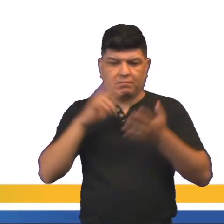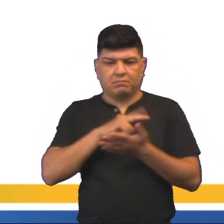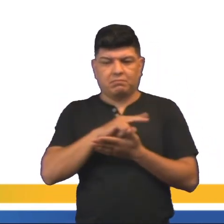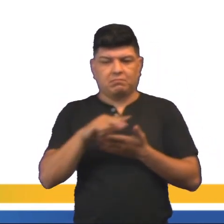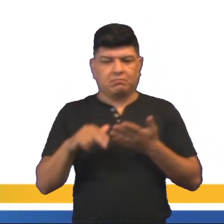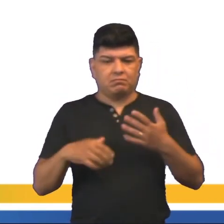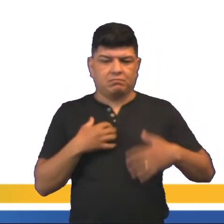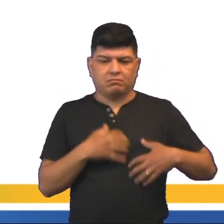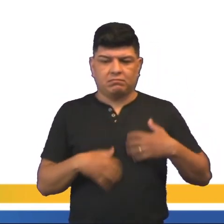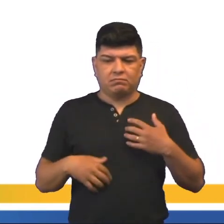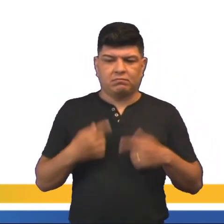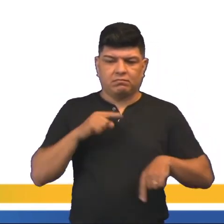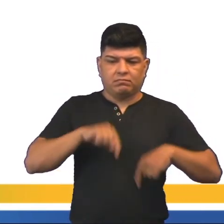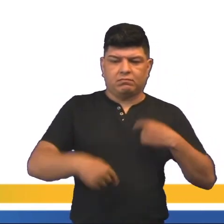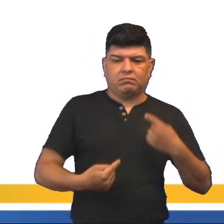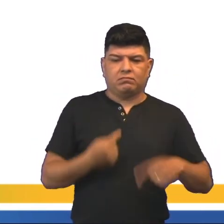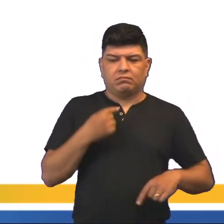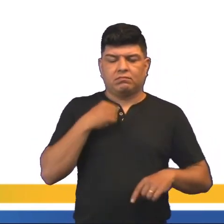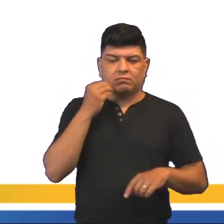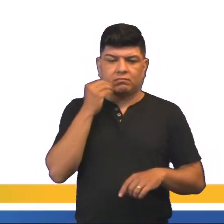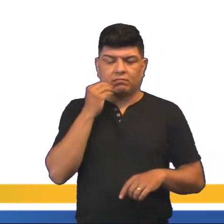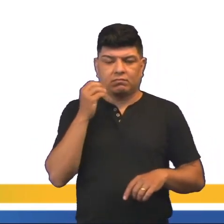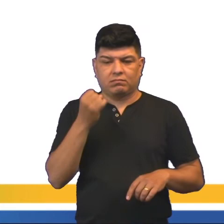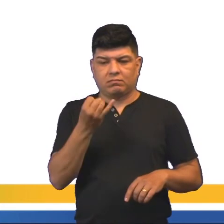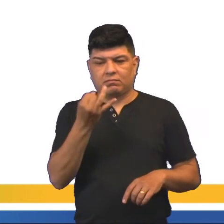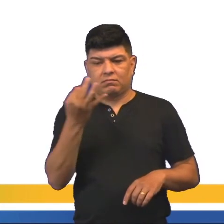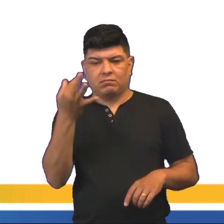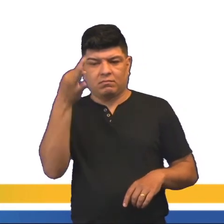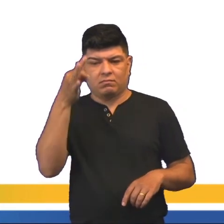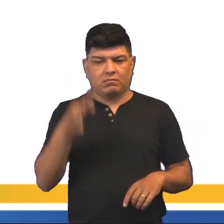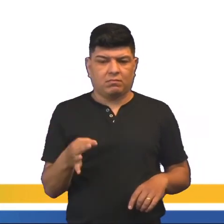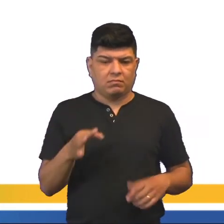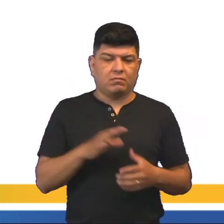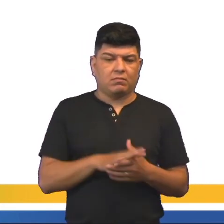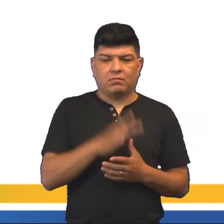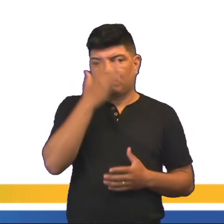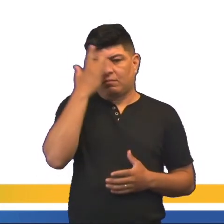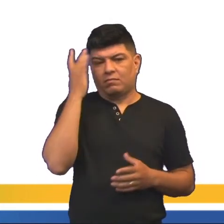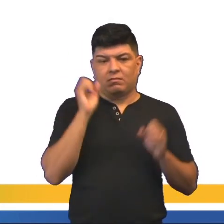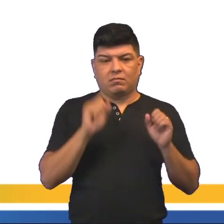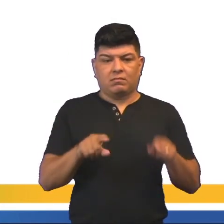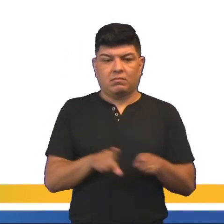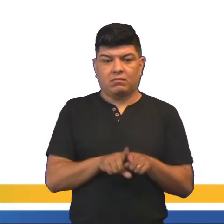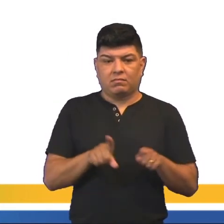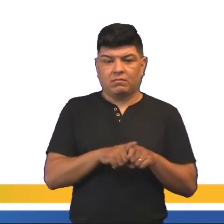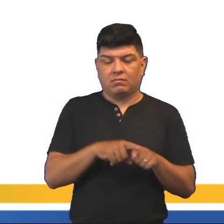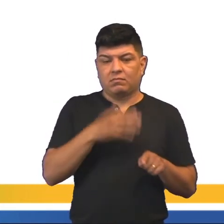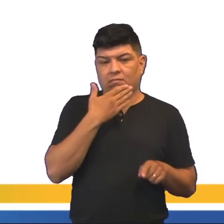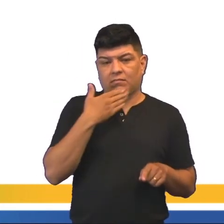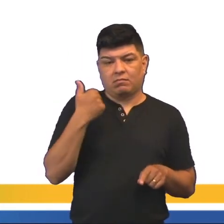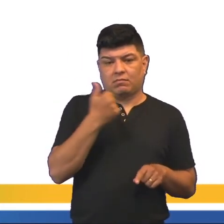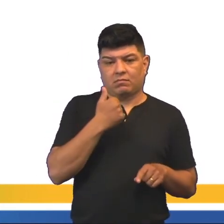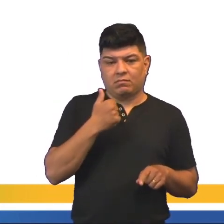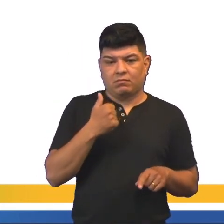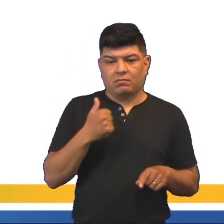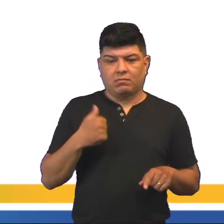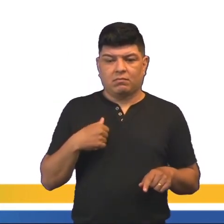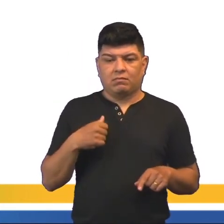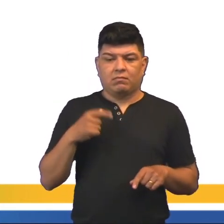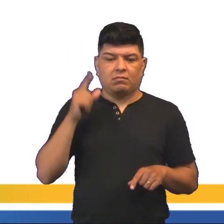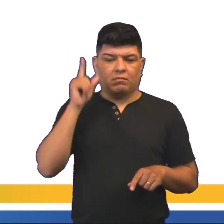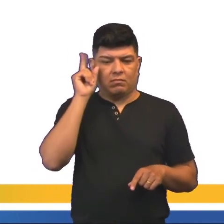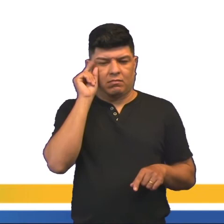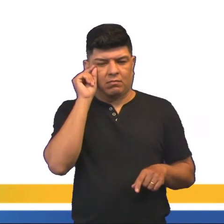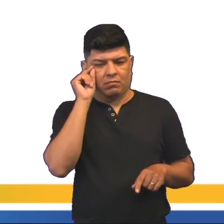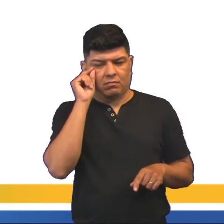serotonina e outros neurotransmissores vão tentar ficar na quantidade ideal. A pessoa pode ter também um melhoramento nos quadros de